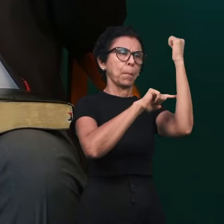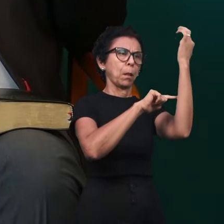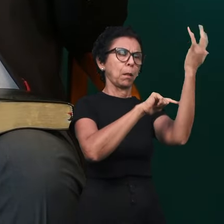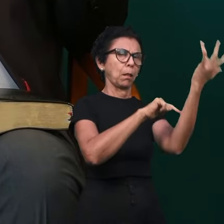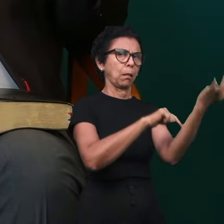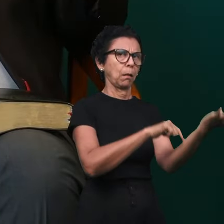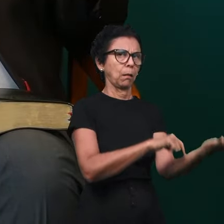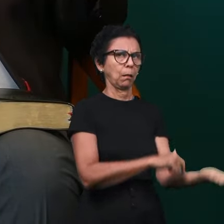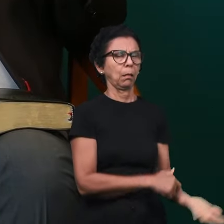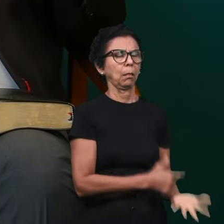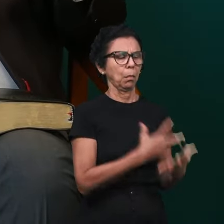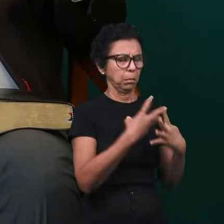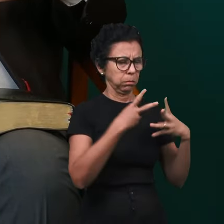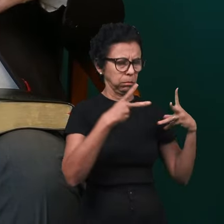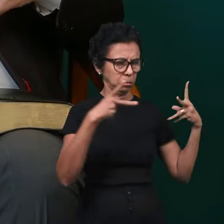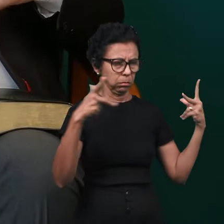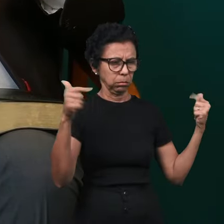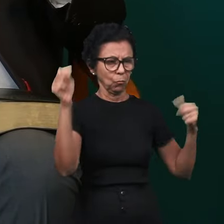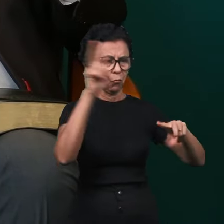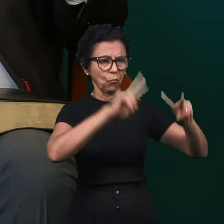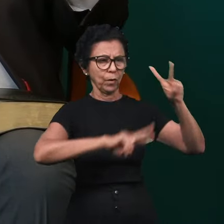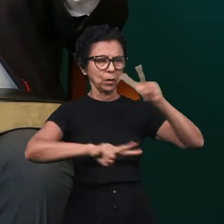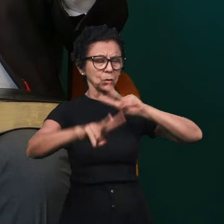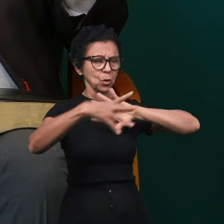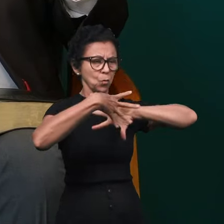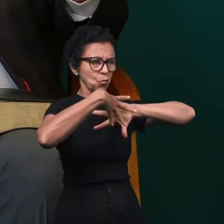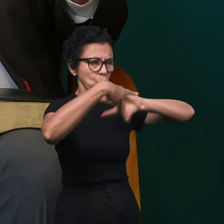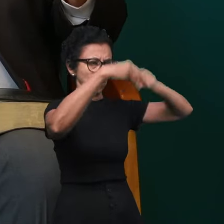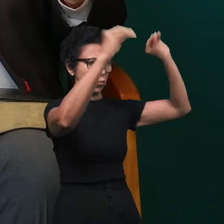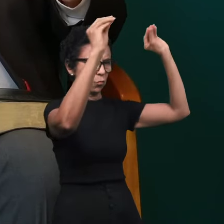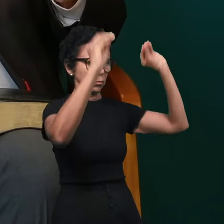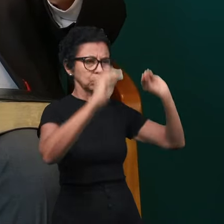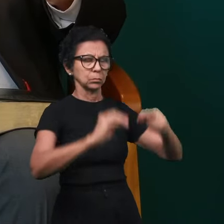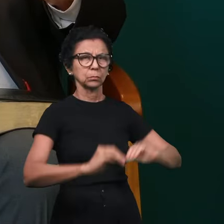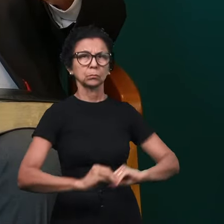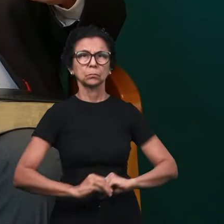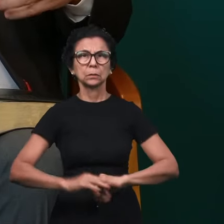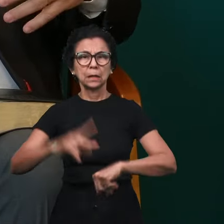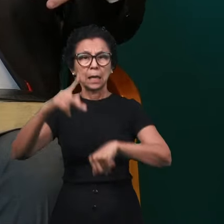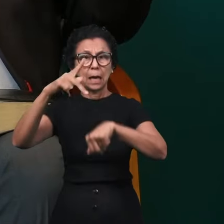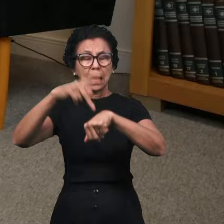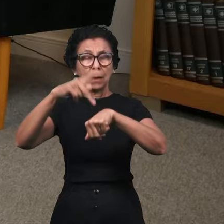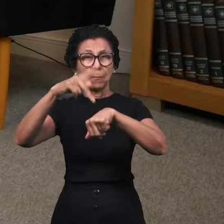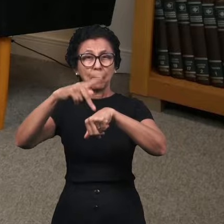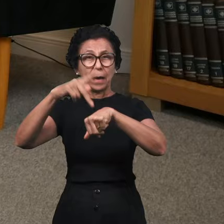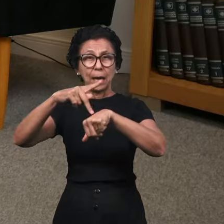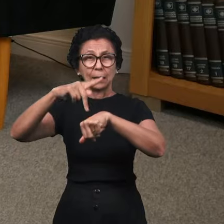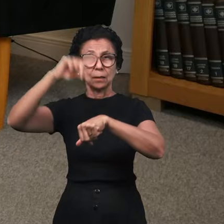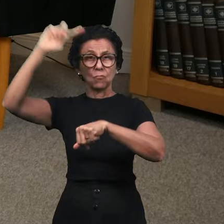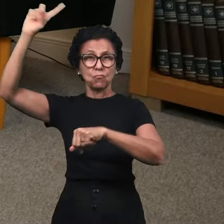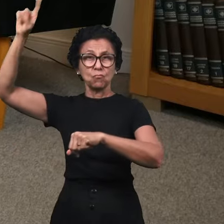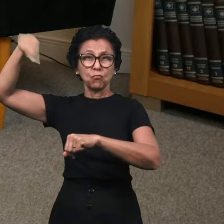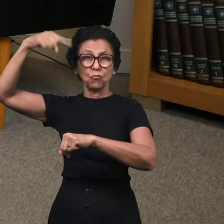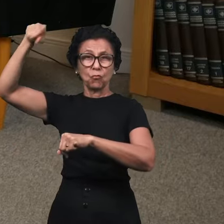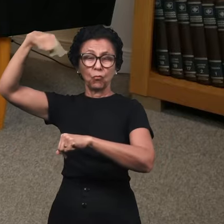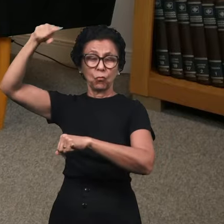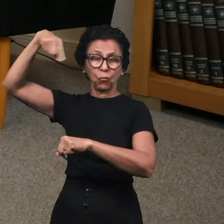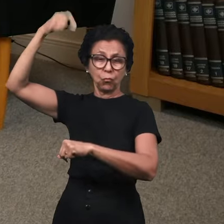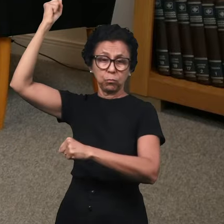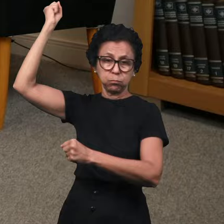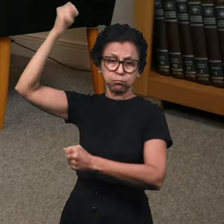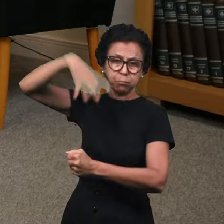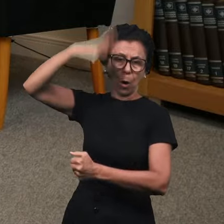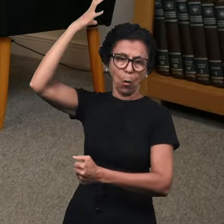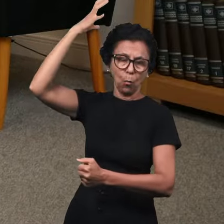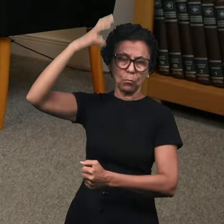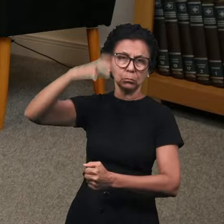aquela estátua caía, se esmiuçava e o vento levava ela. E aquela pedra, ela enchia toda a terra, o sonho dizia.